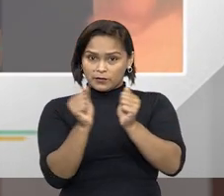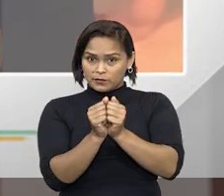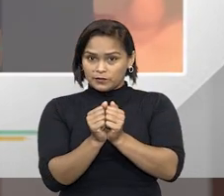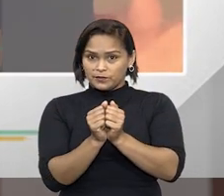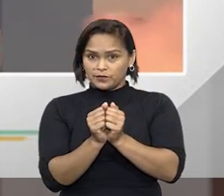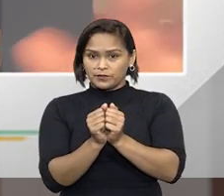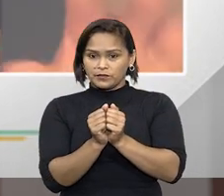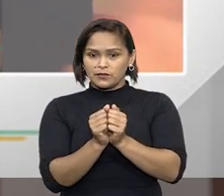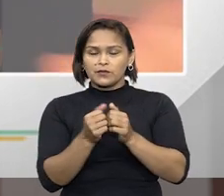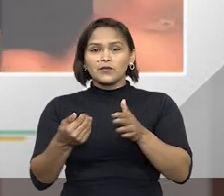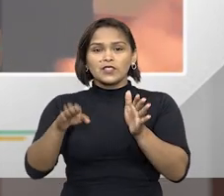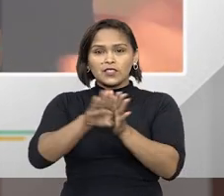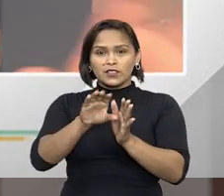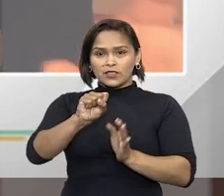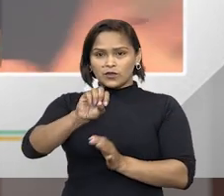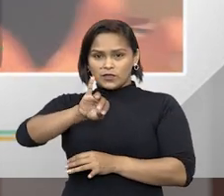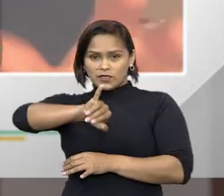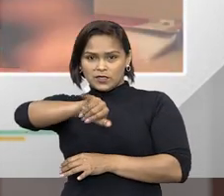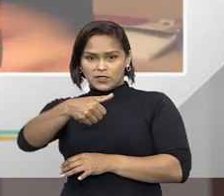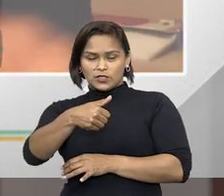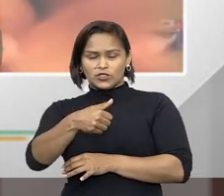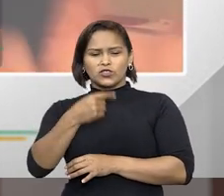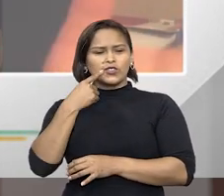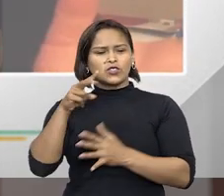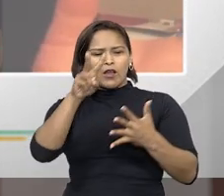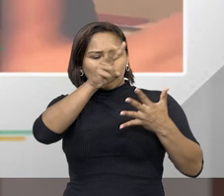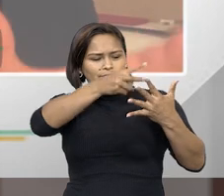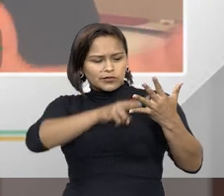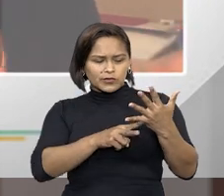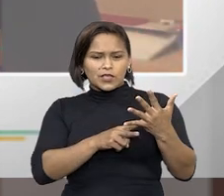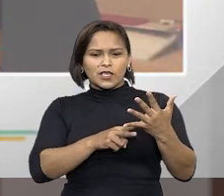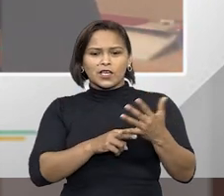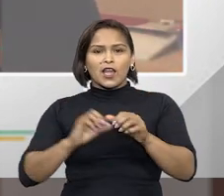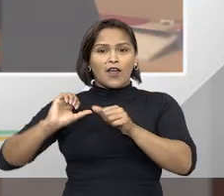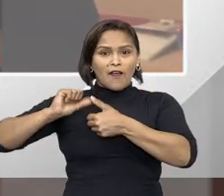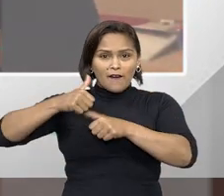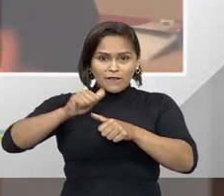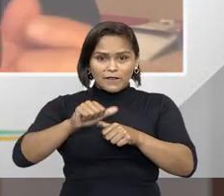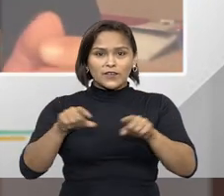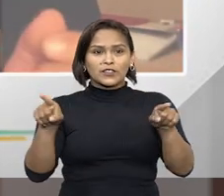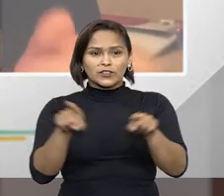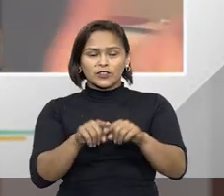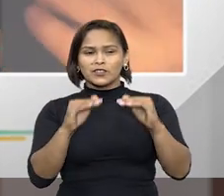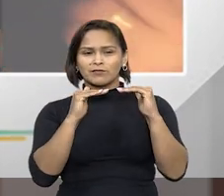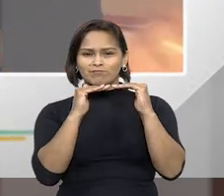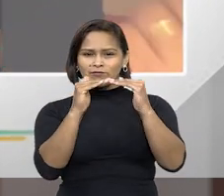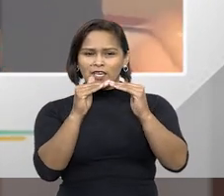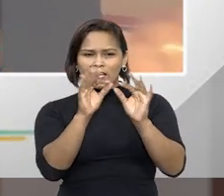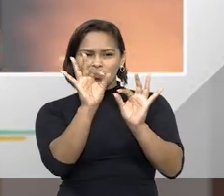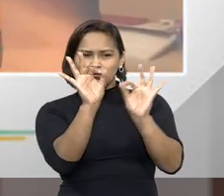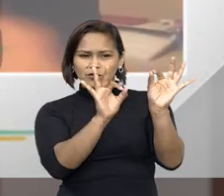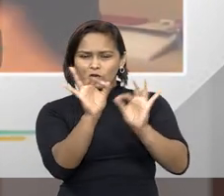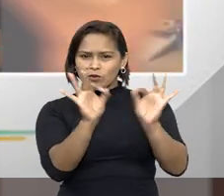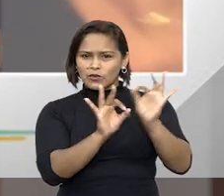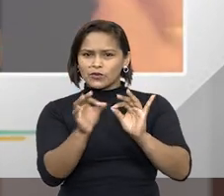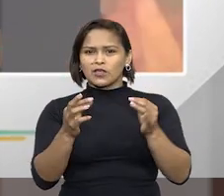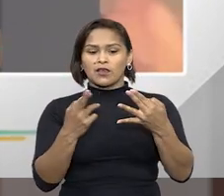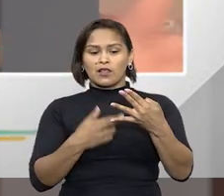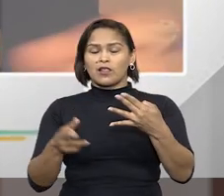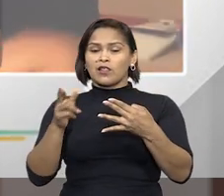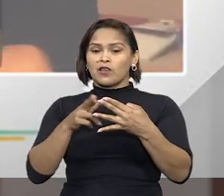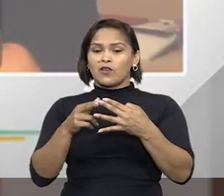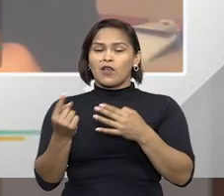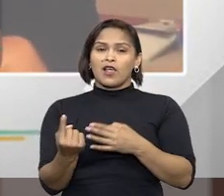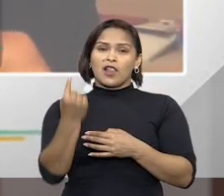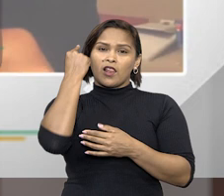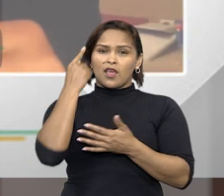STJ, portanto, ele já está devidamente instrumentalizado aquele recurso. Na época, assim que